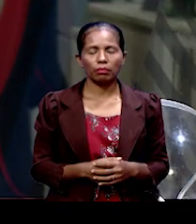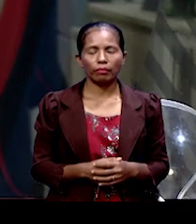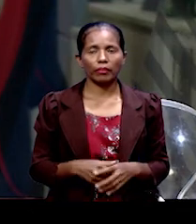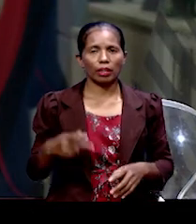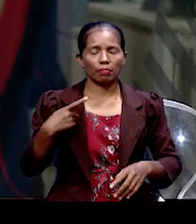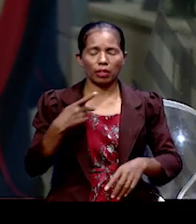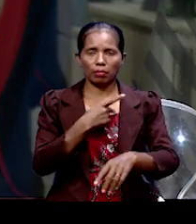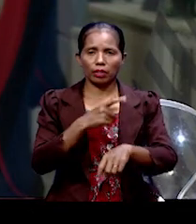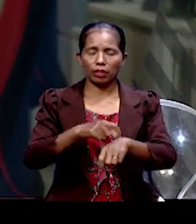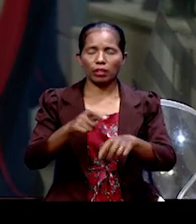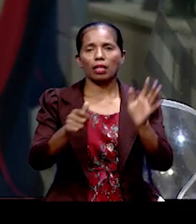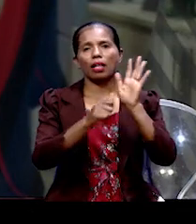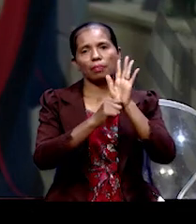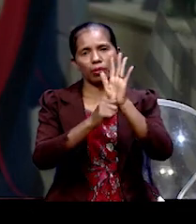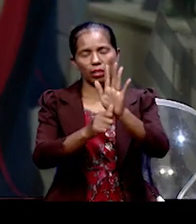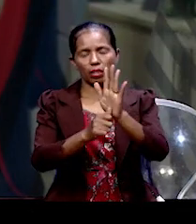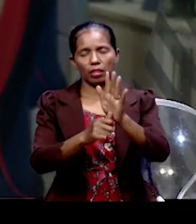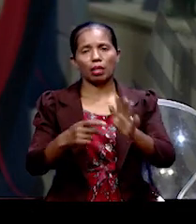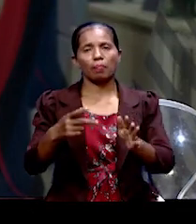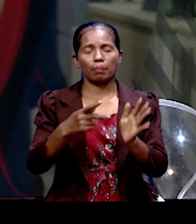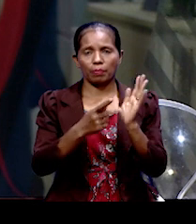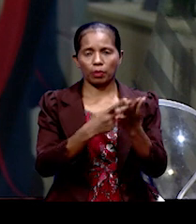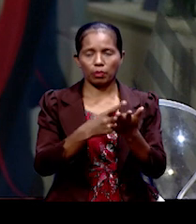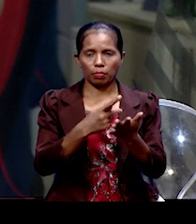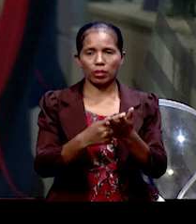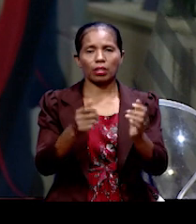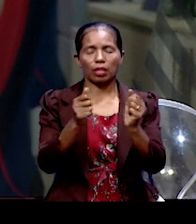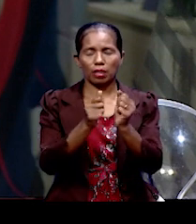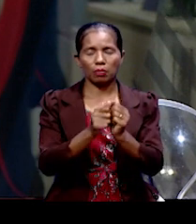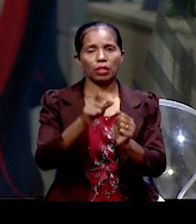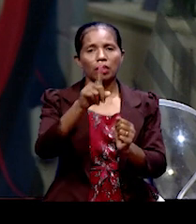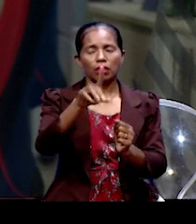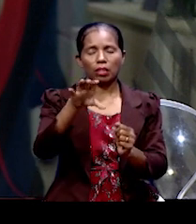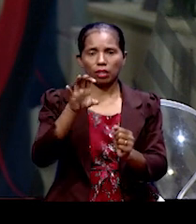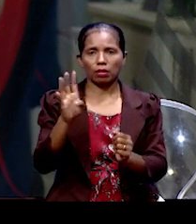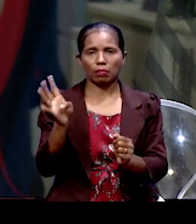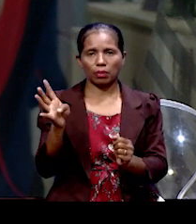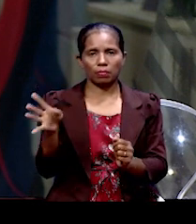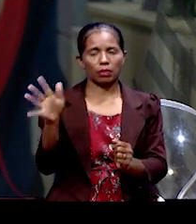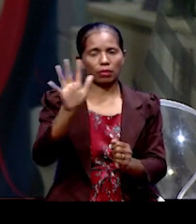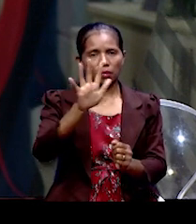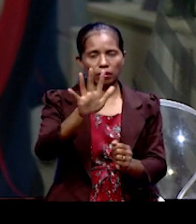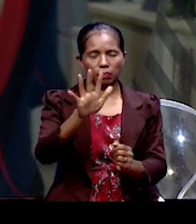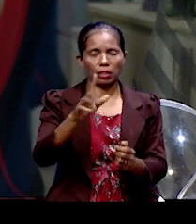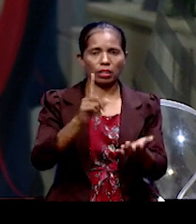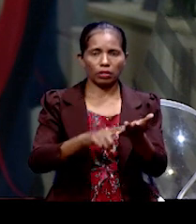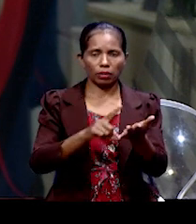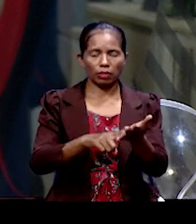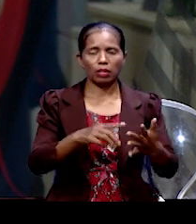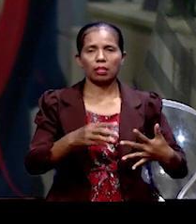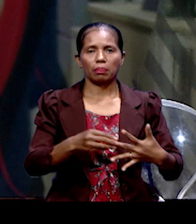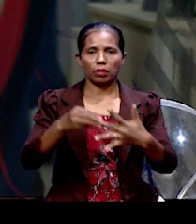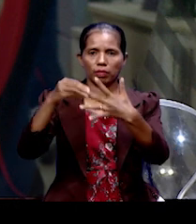Parlamento Nacional apresenta proposta alterasaun hamutuk atus ija hat nulu reseng lima iha diskusaun